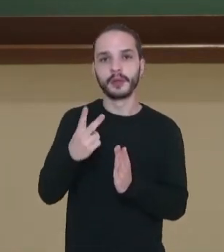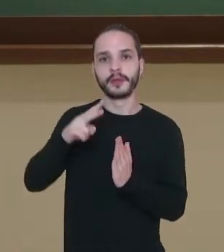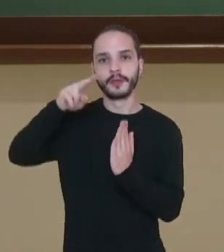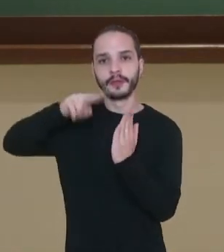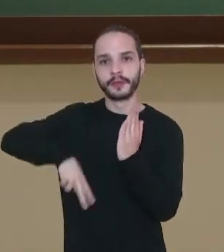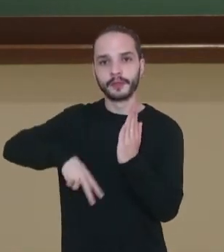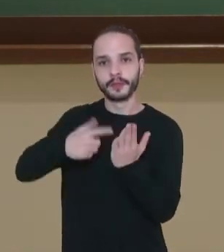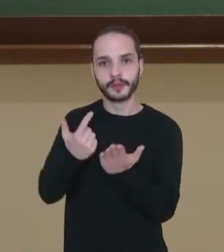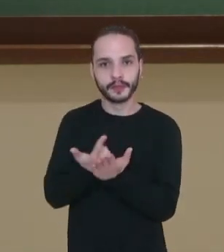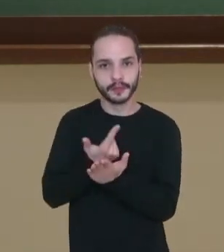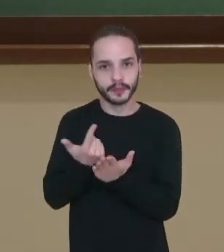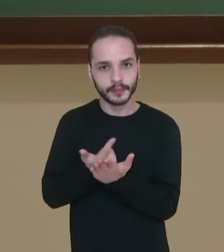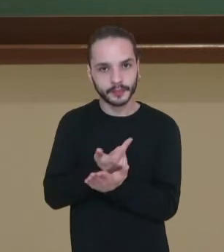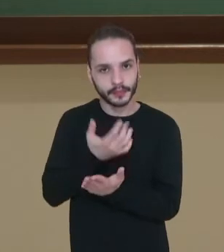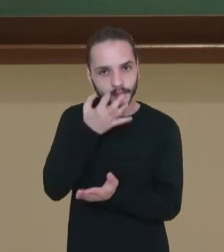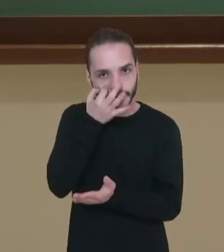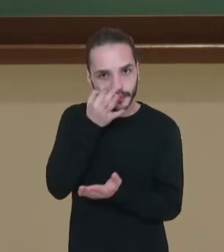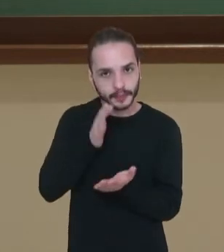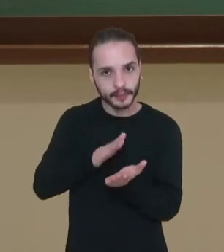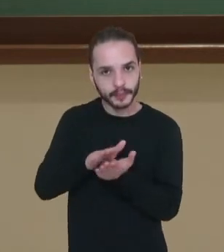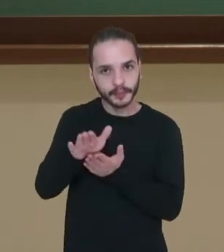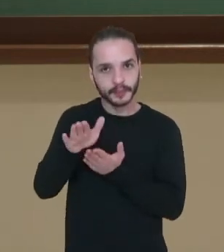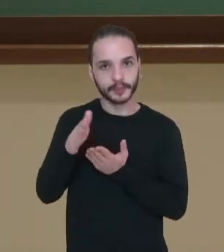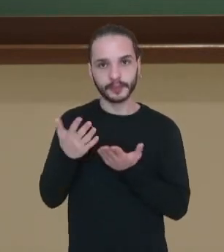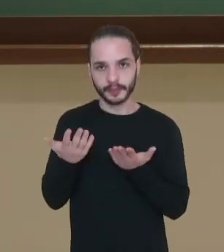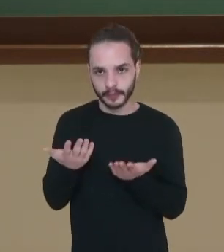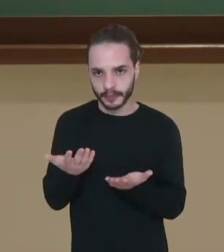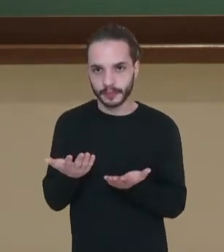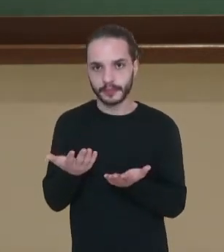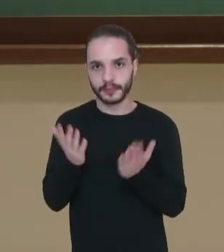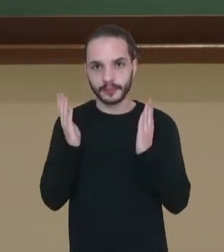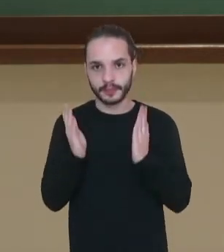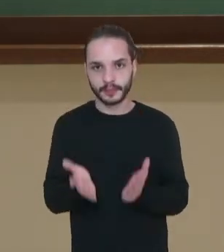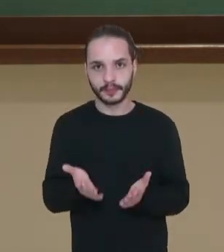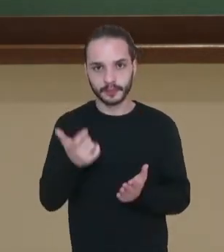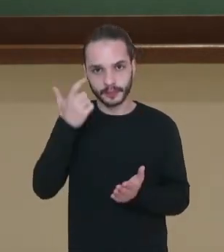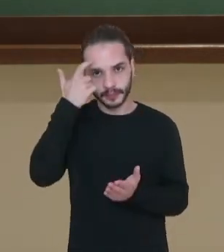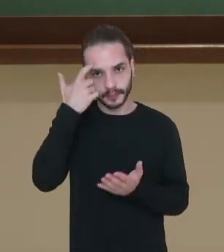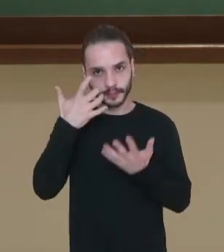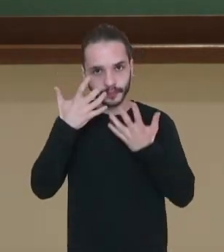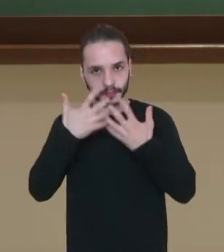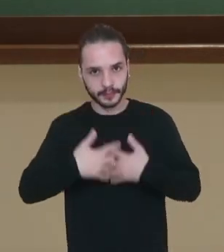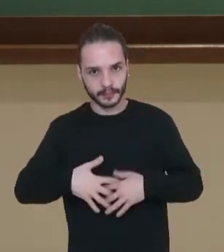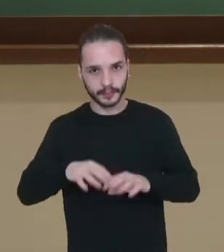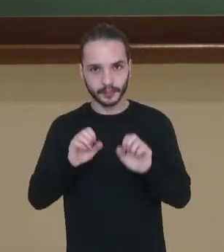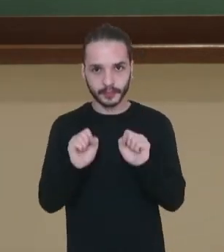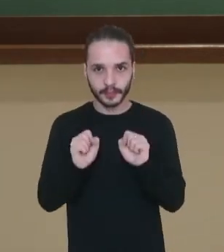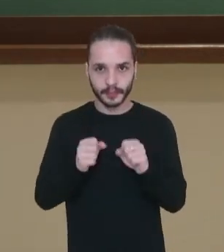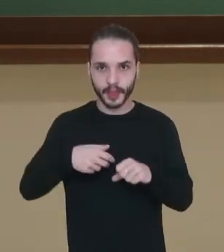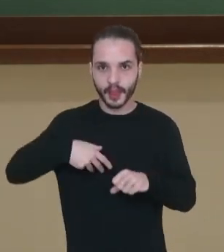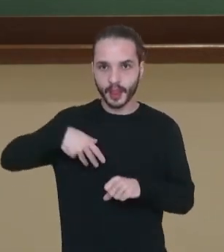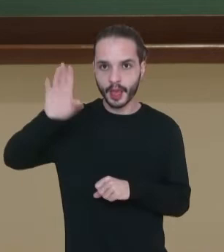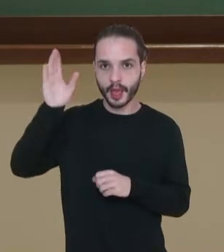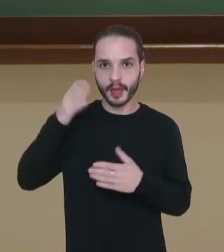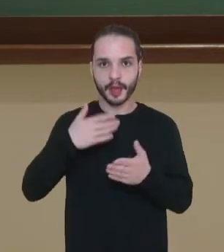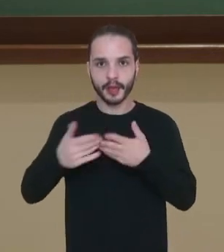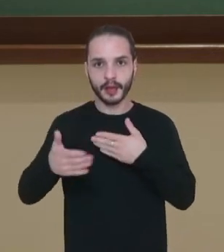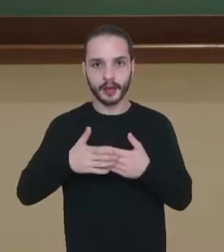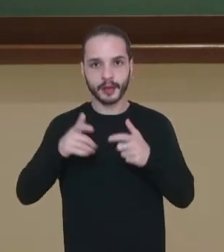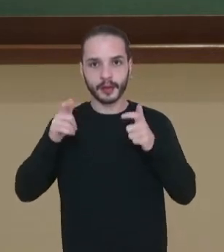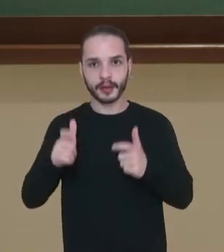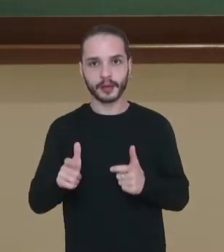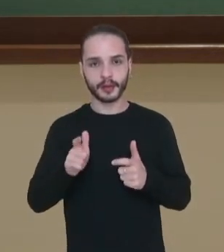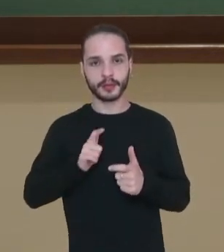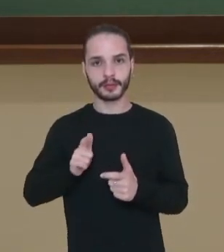Já pararam para pensar, por exemplo, na possibilidade de você poder levar para qualquer lugar, porque o livro impresso ele é pequeno, né?